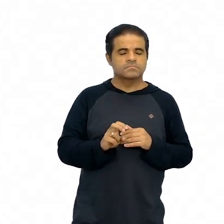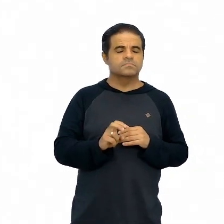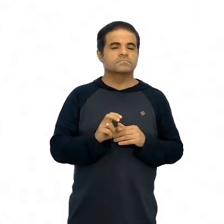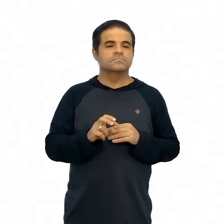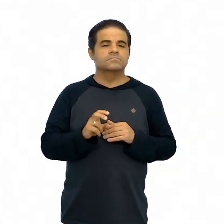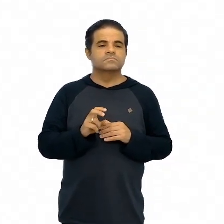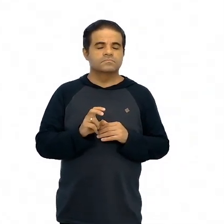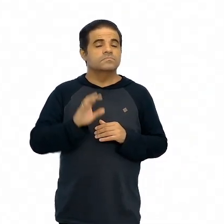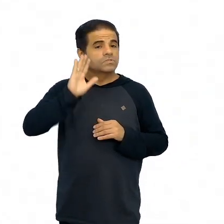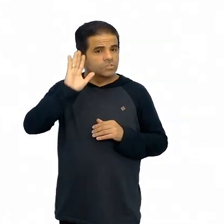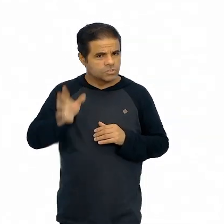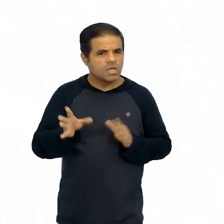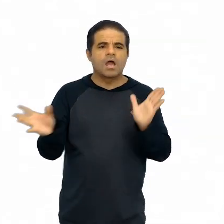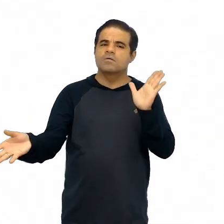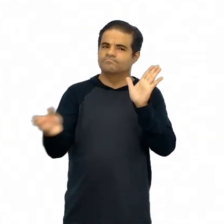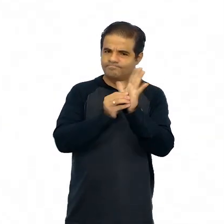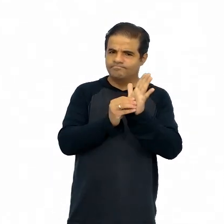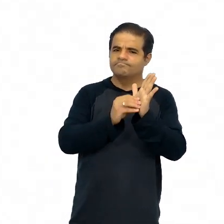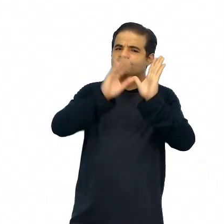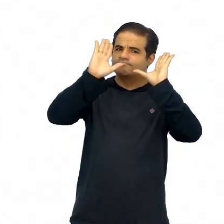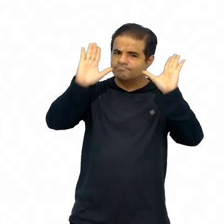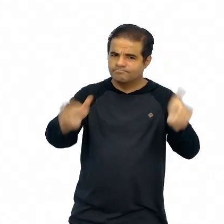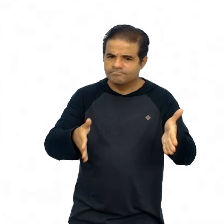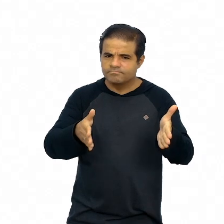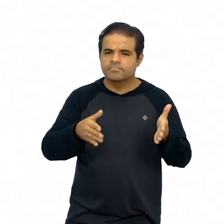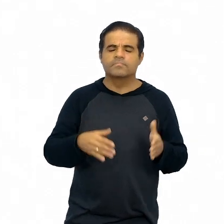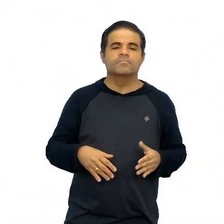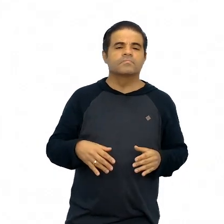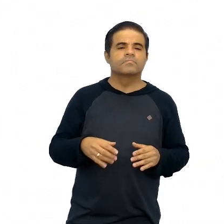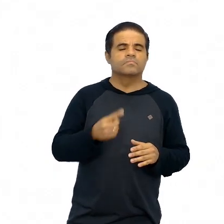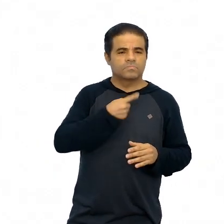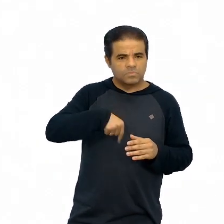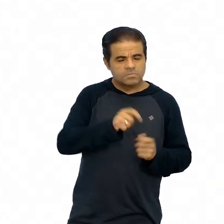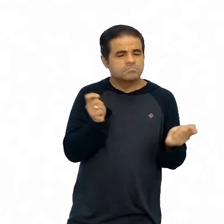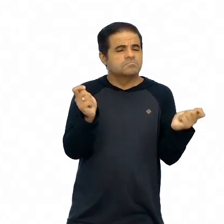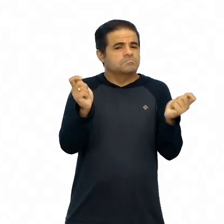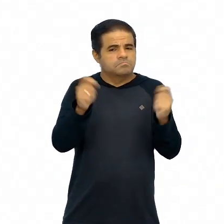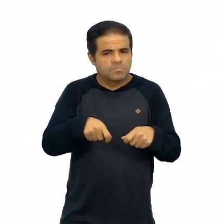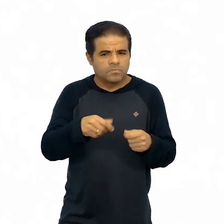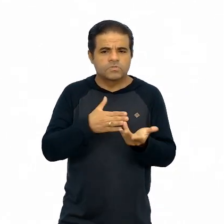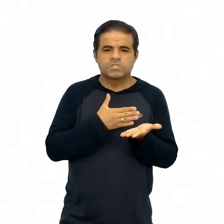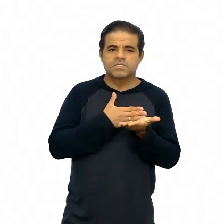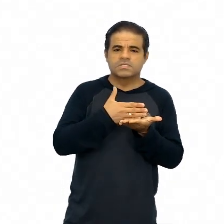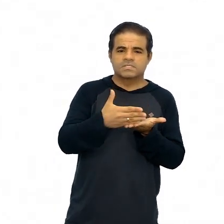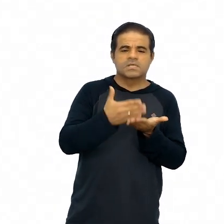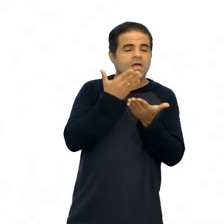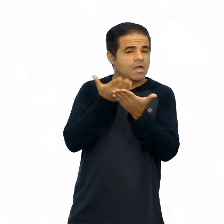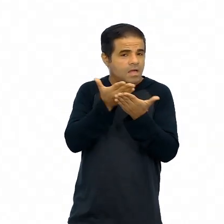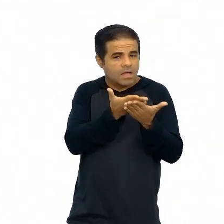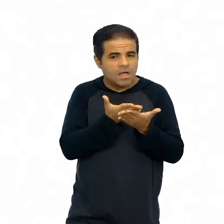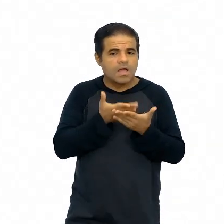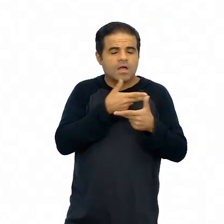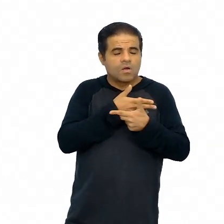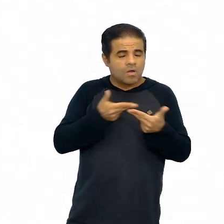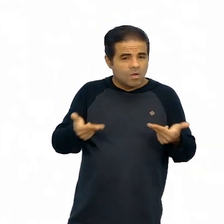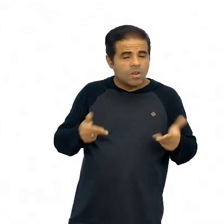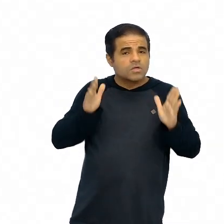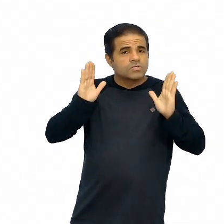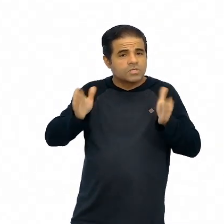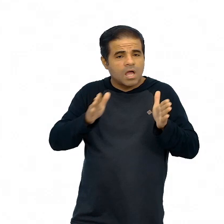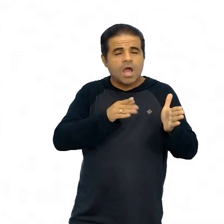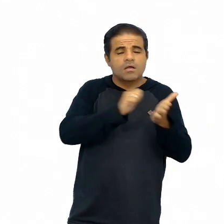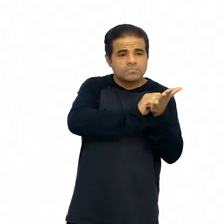SA5, que já foi falar a distância de 2 pontos. Então, a gente pode enunciar a aula, dizendo que eles já fizeram, ou